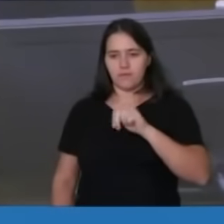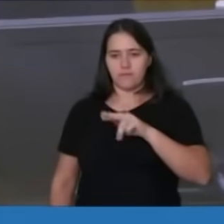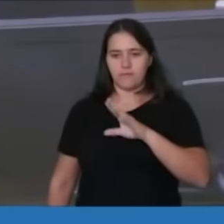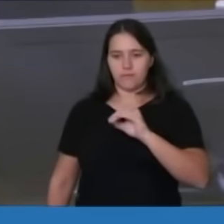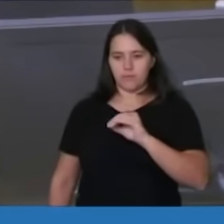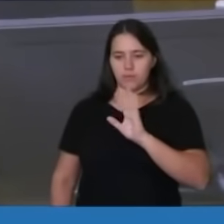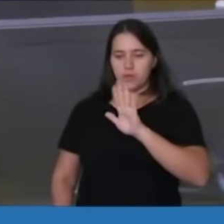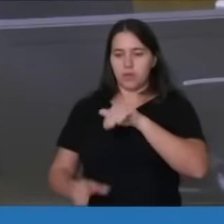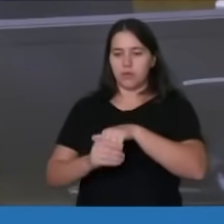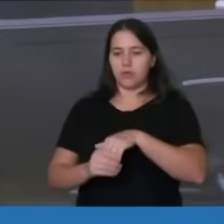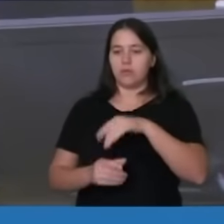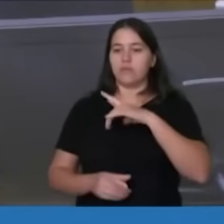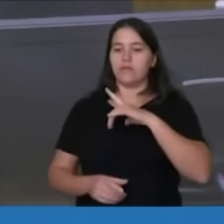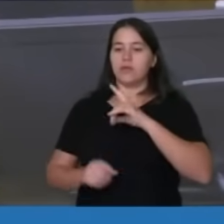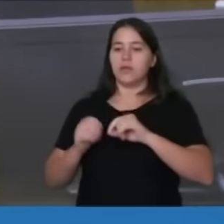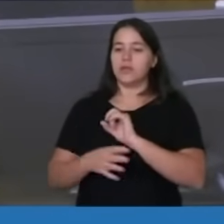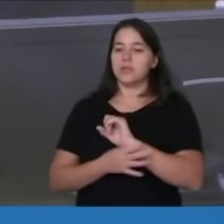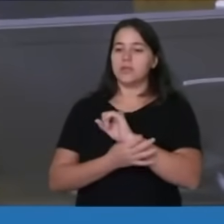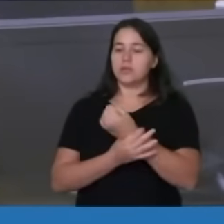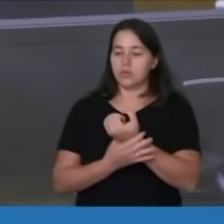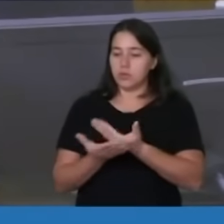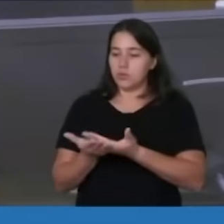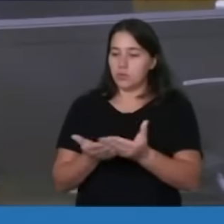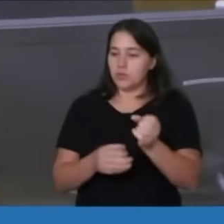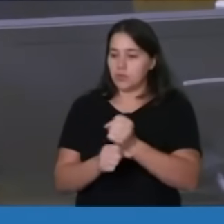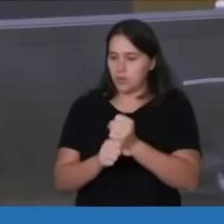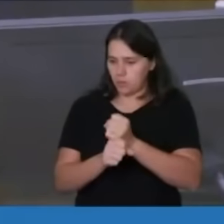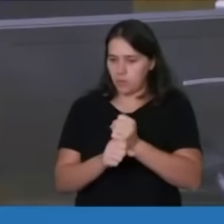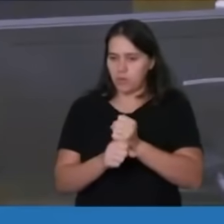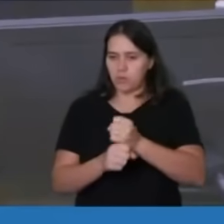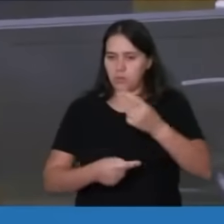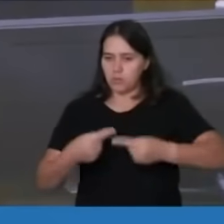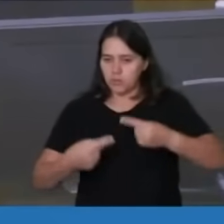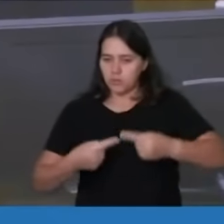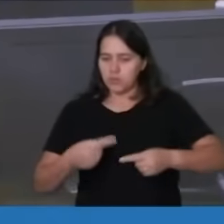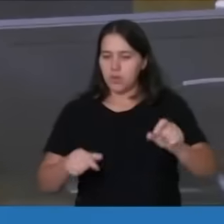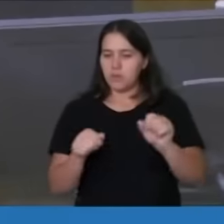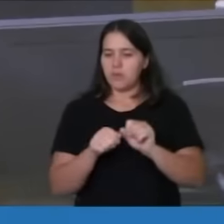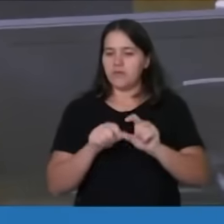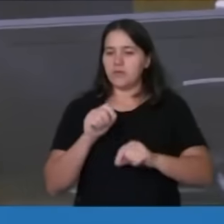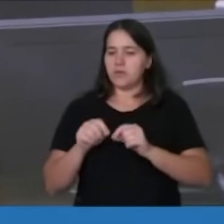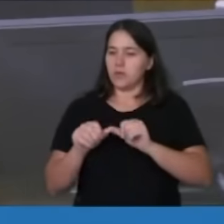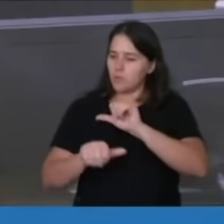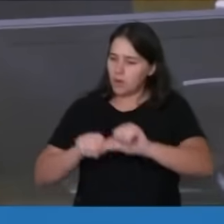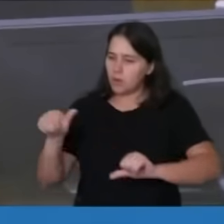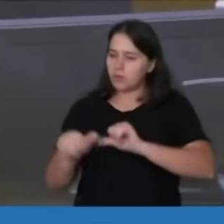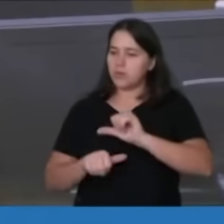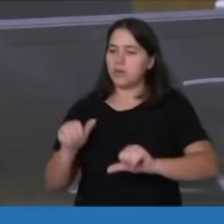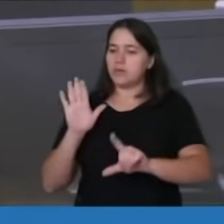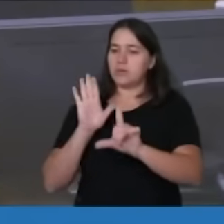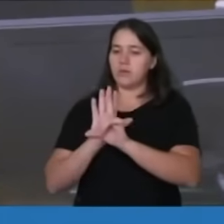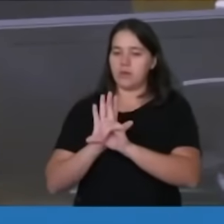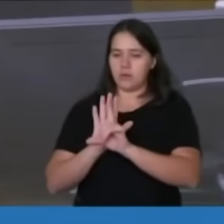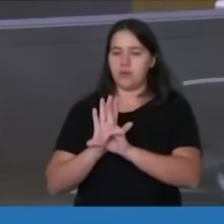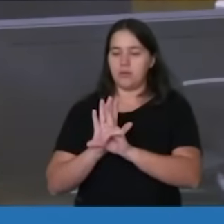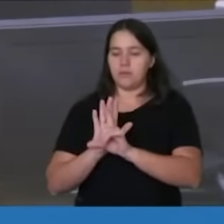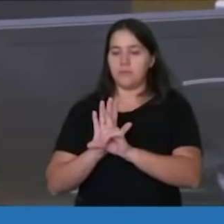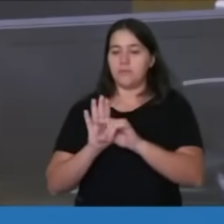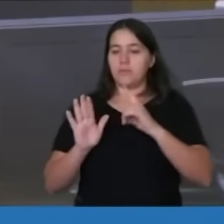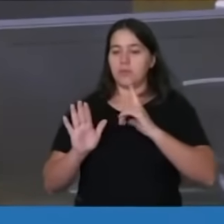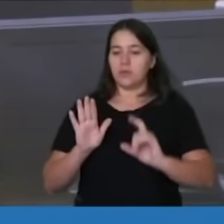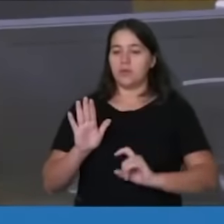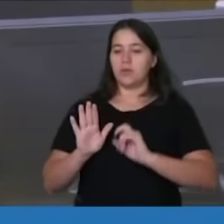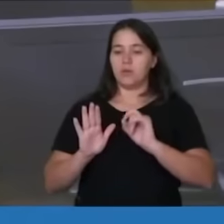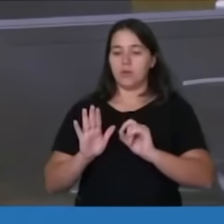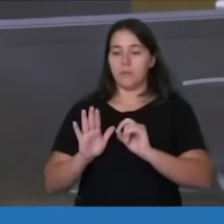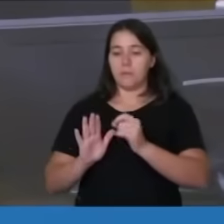eleitoral, que nós teríamos a segurança de iniciar o ano com uma discussão que pudesse fazer uma alteração legislativa que estabelecesse o